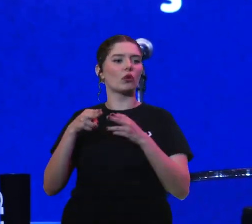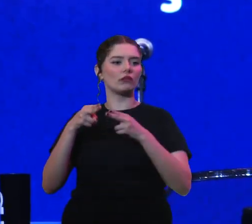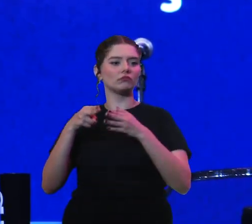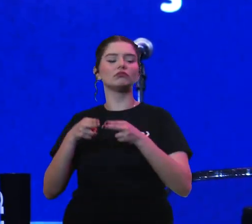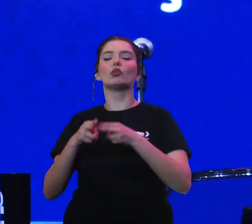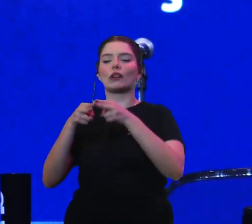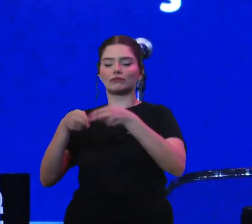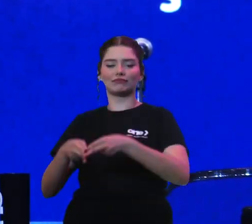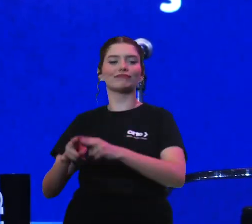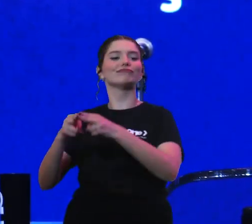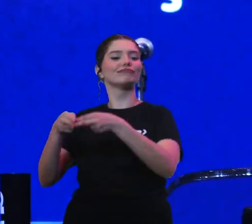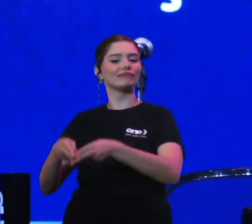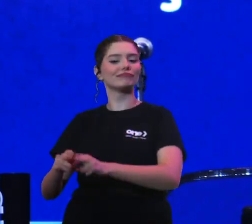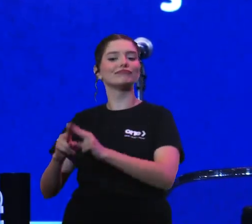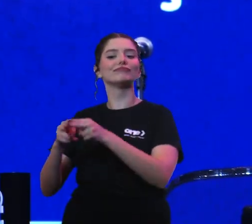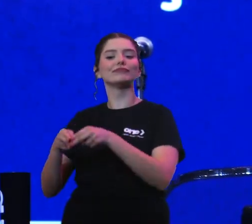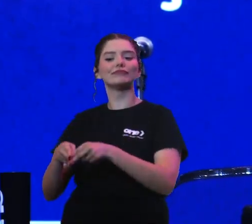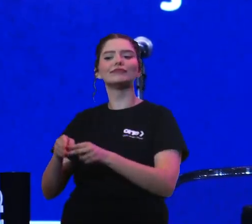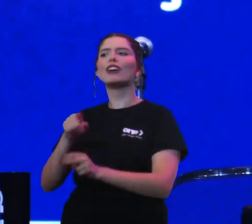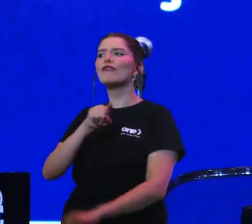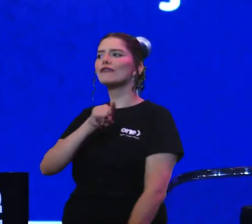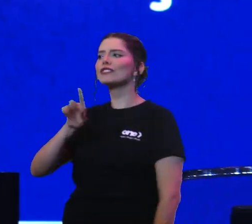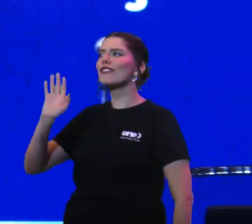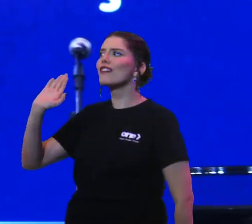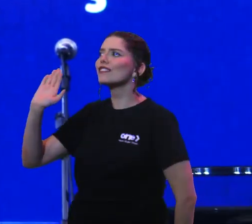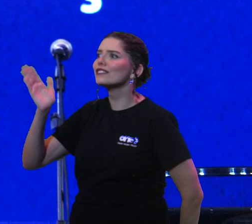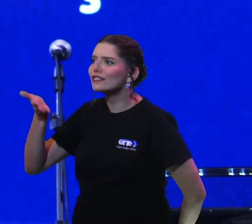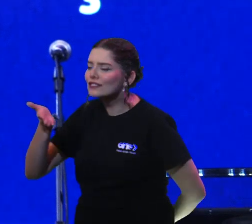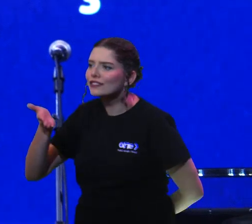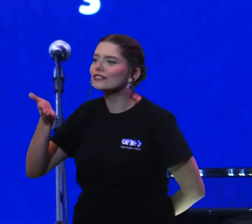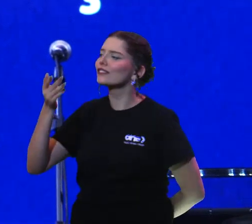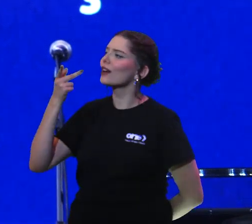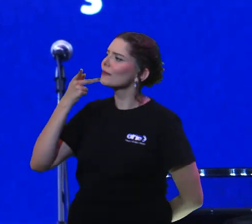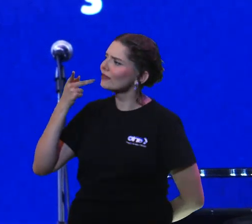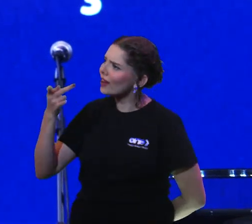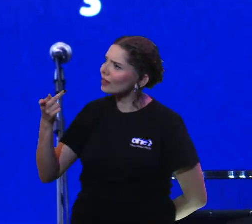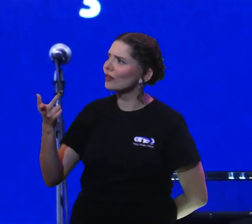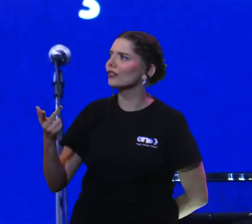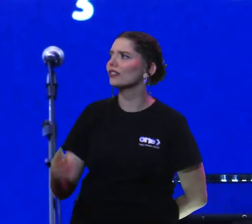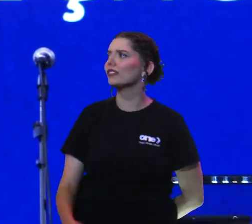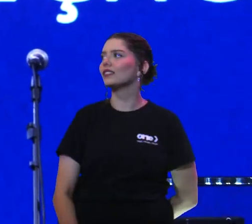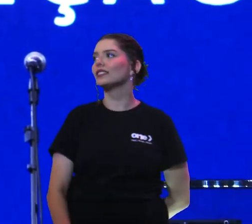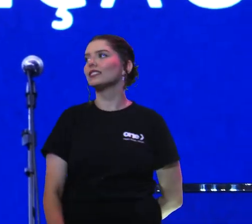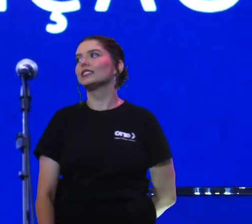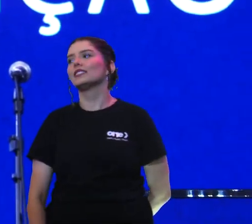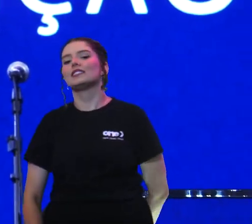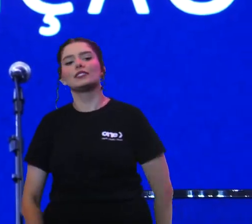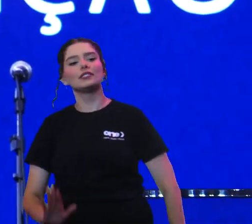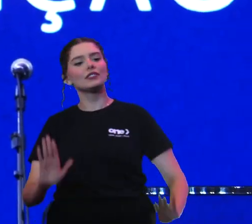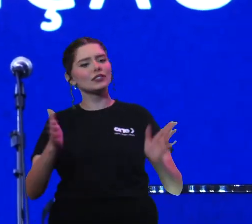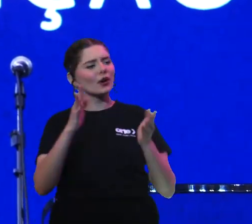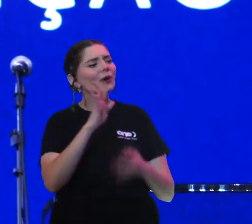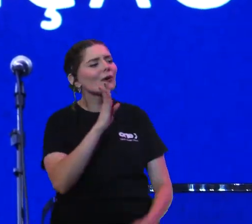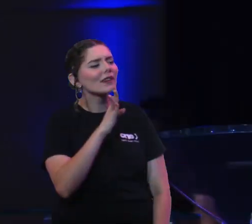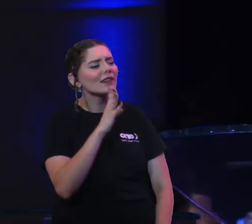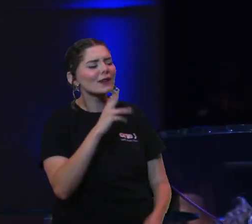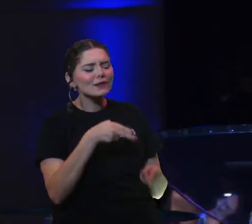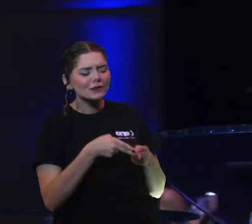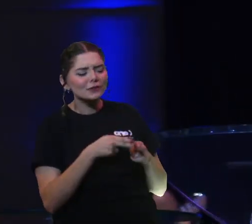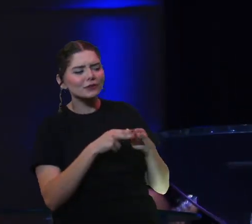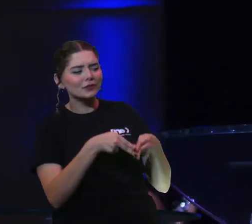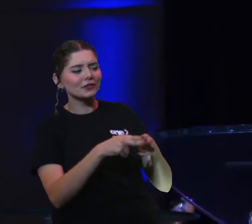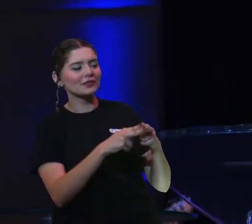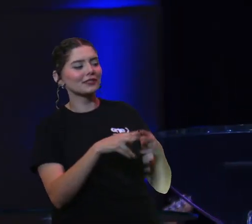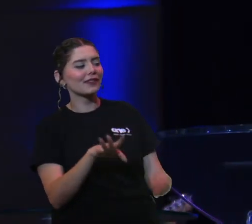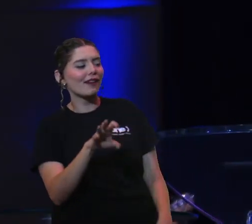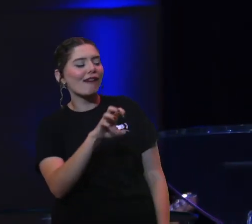vi. Você já contou para mim e eu já vi lá na igreja também. Ela tinha visto algumas vezes na igreja já. E criança pequena